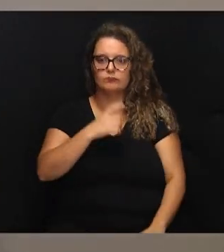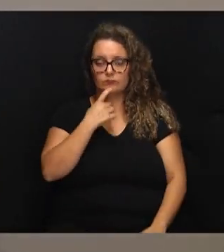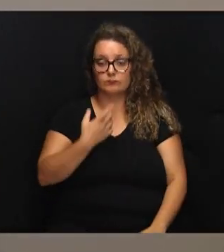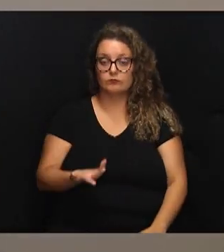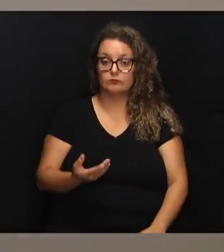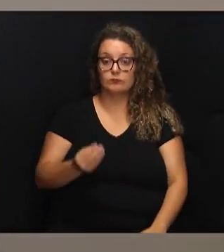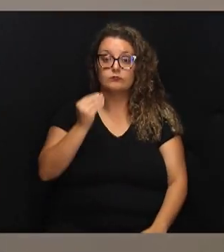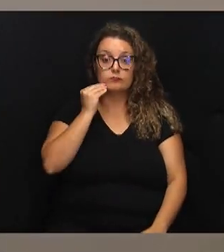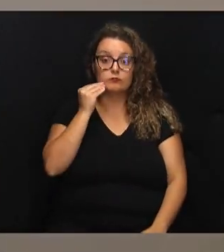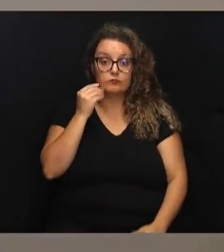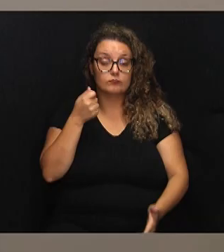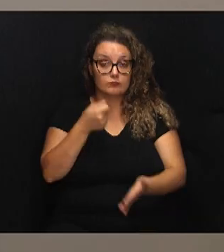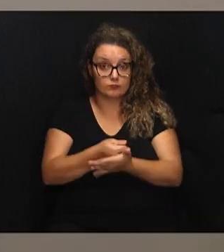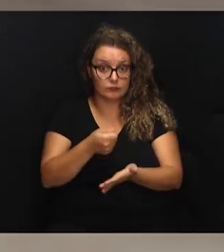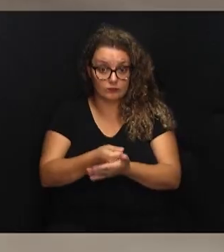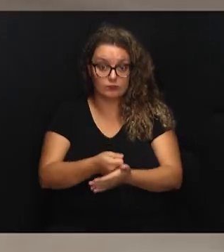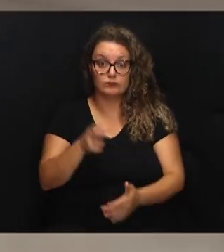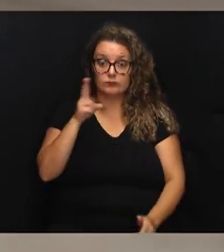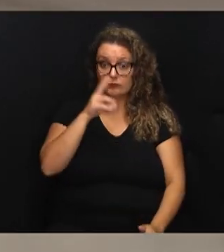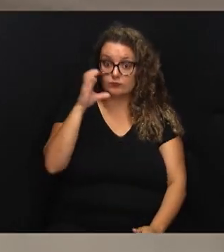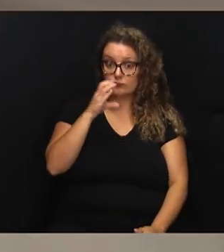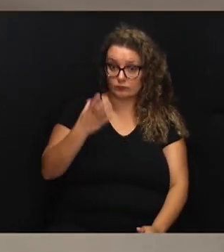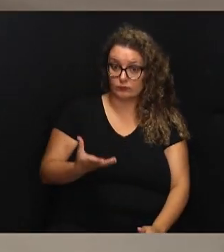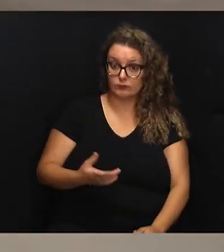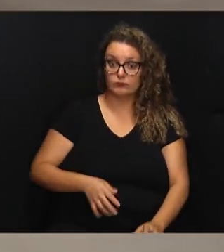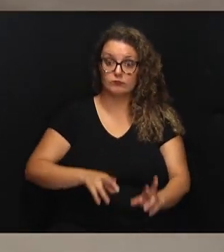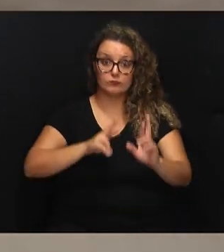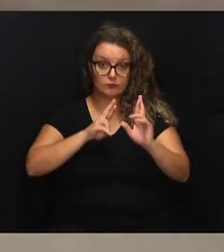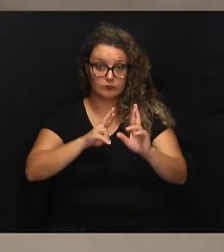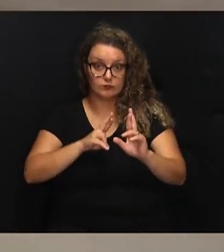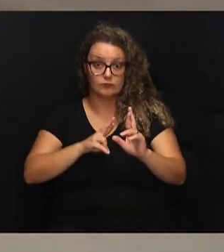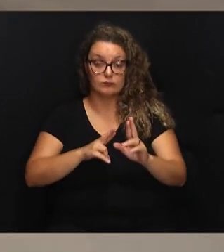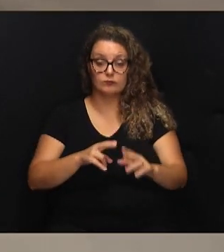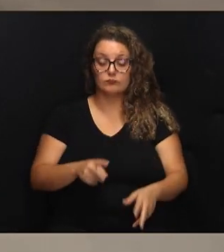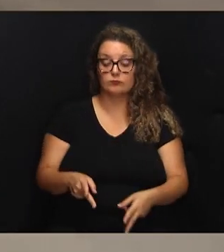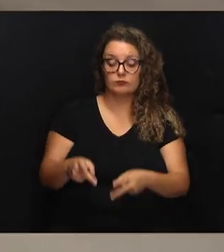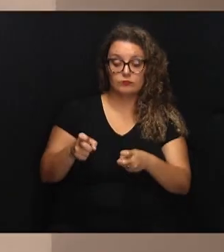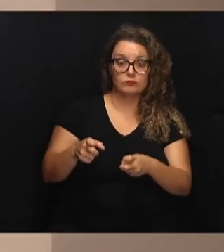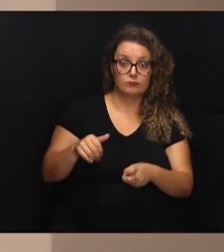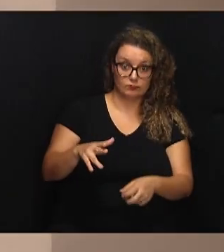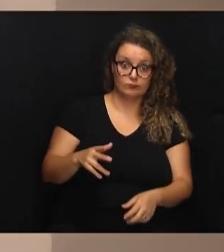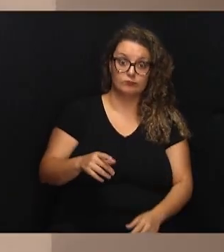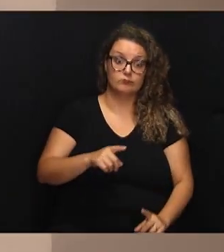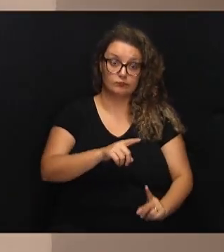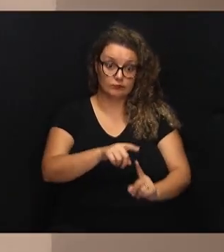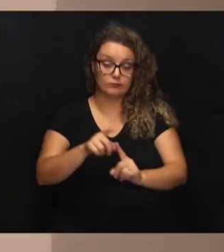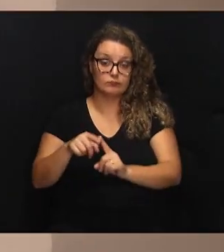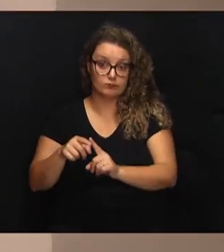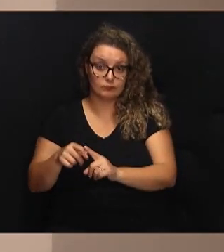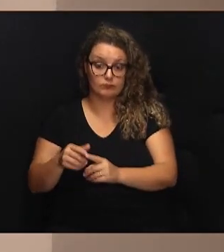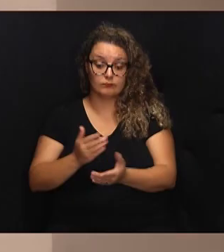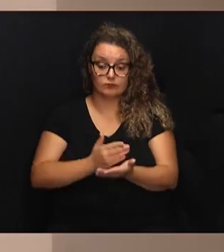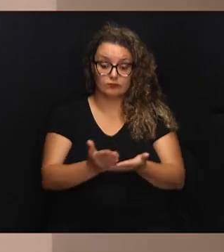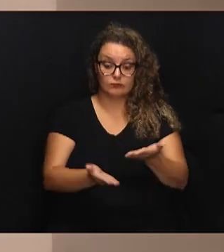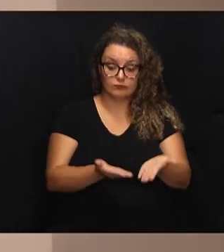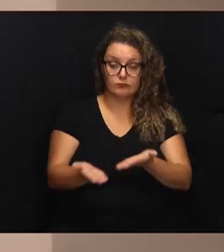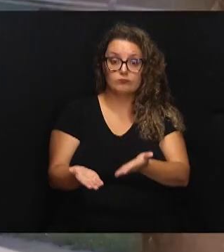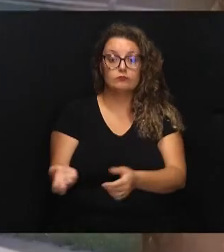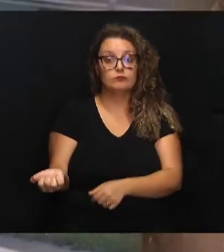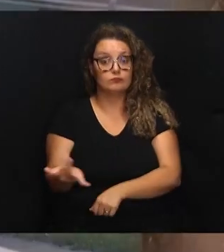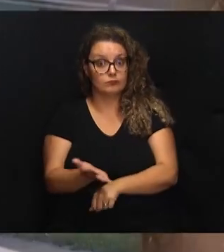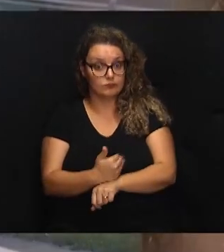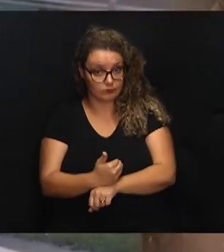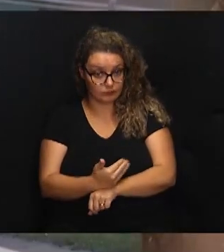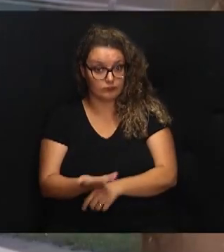teste obrigatório nas emergências, a expectativa é detectar mais casos e começar o tratamento o quanto